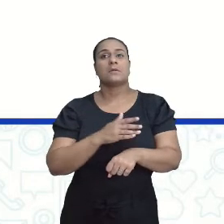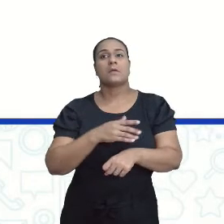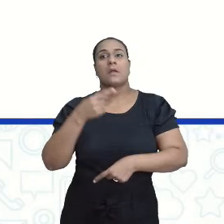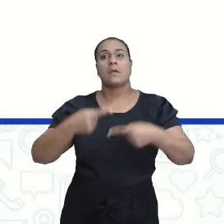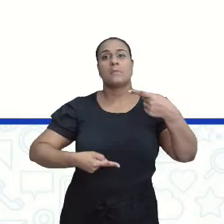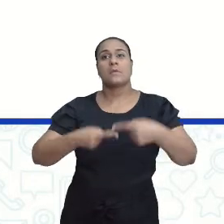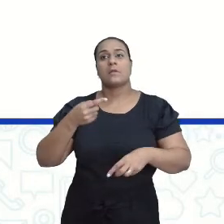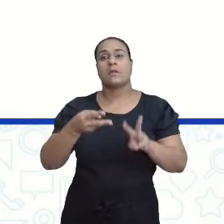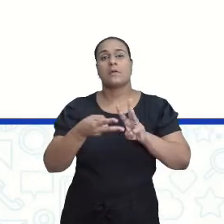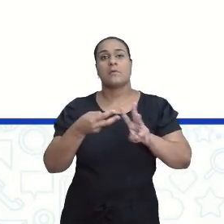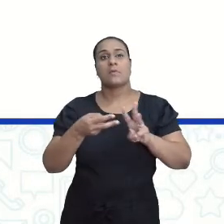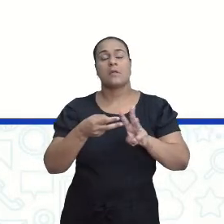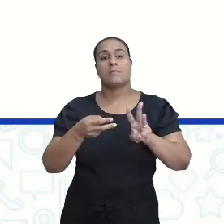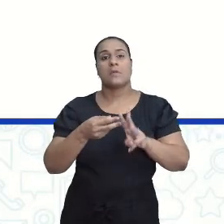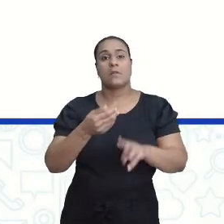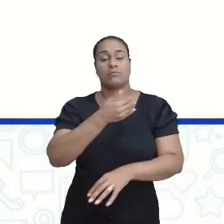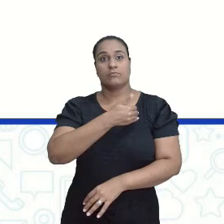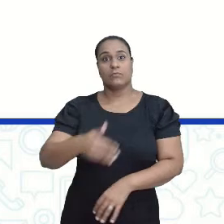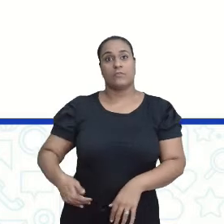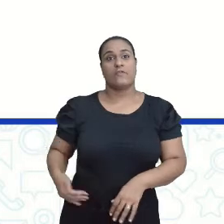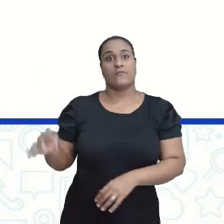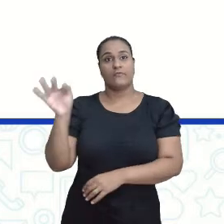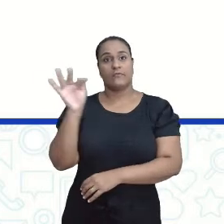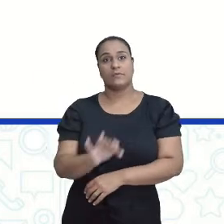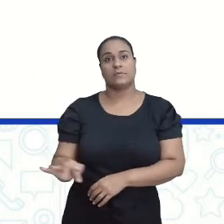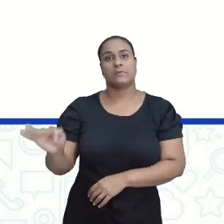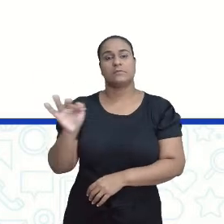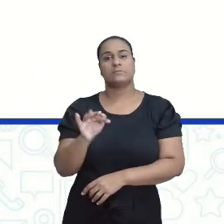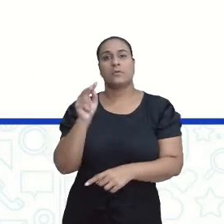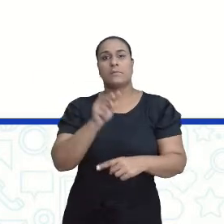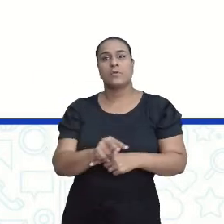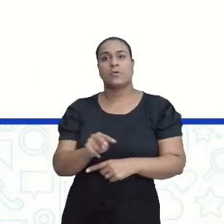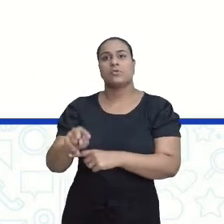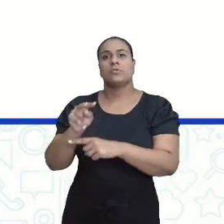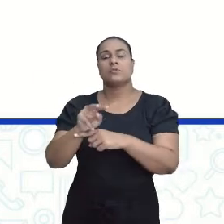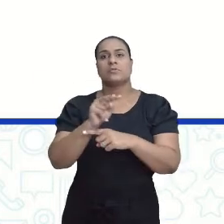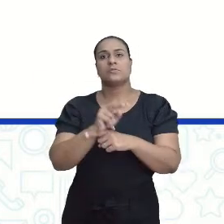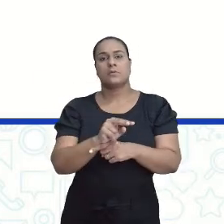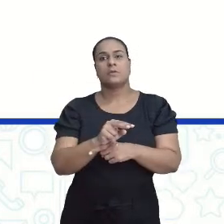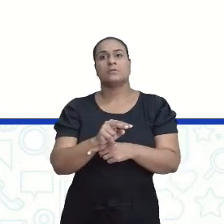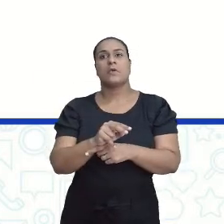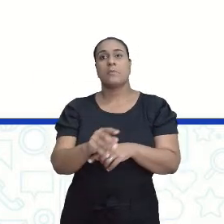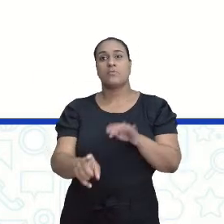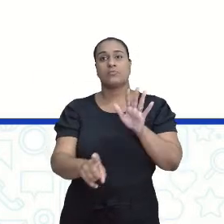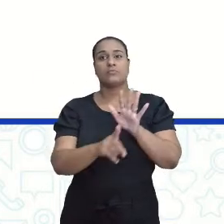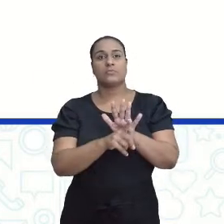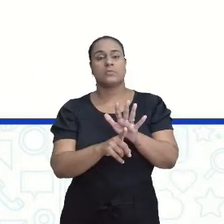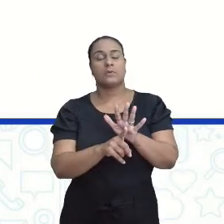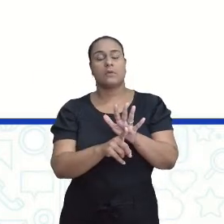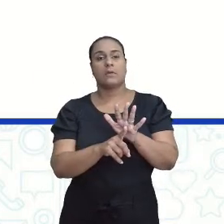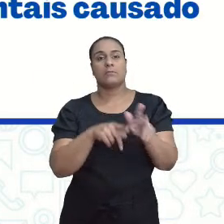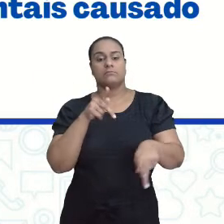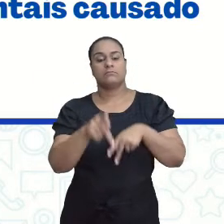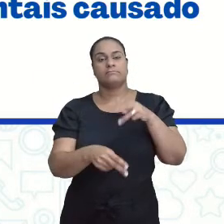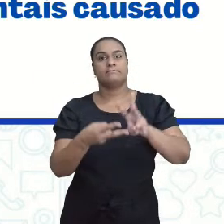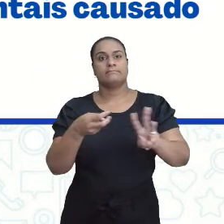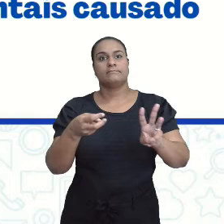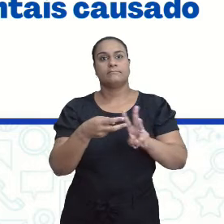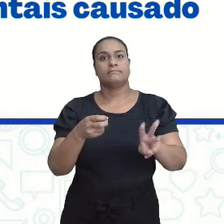do governo federal, protegendo e promovendo os direitos dos povos indígenas, ok?